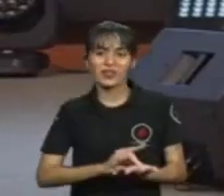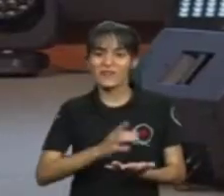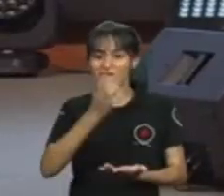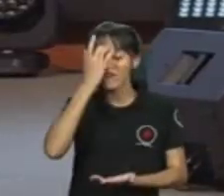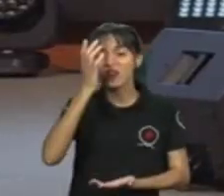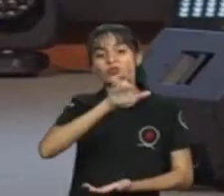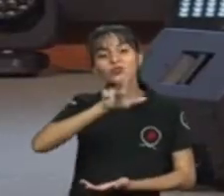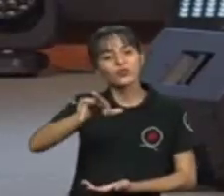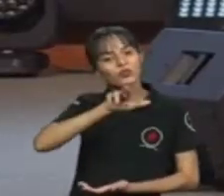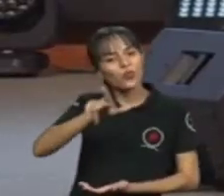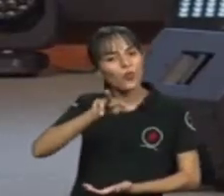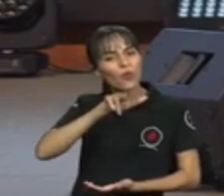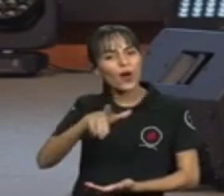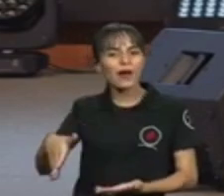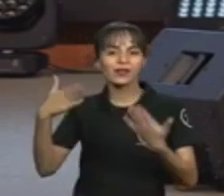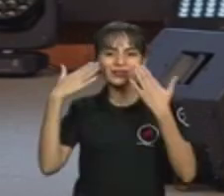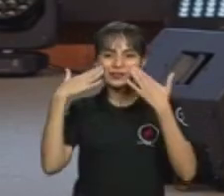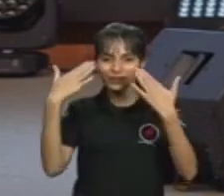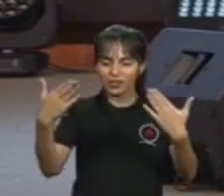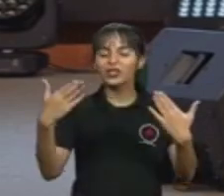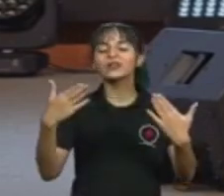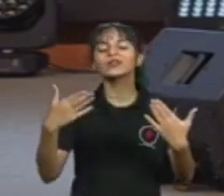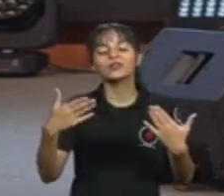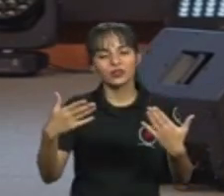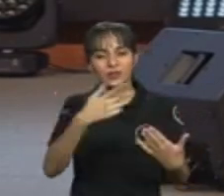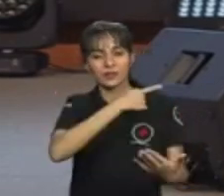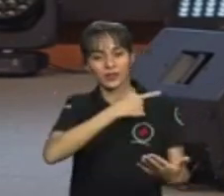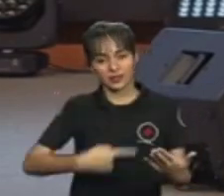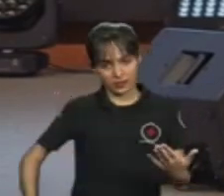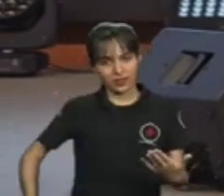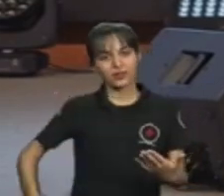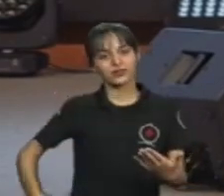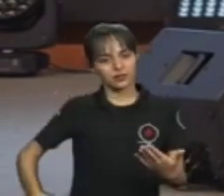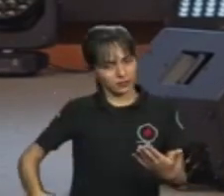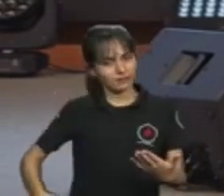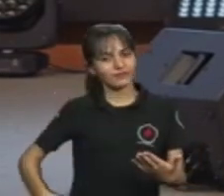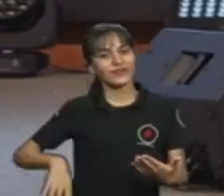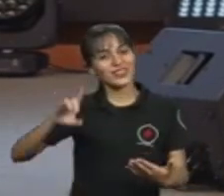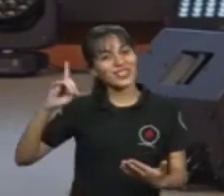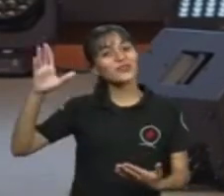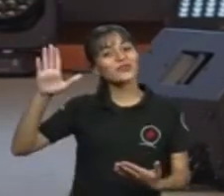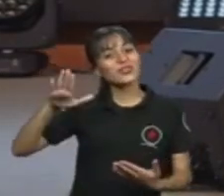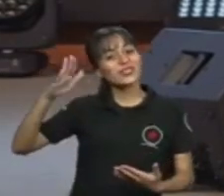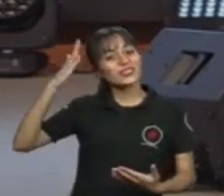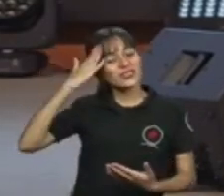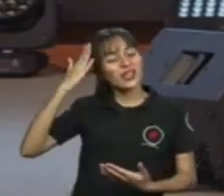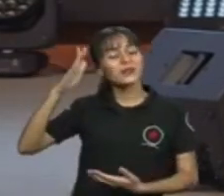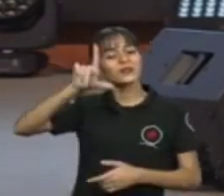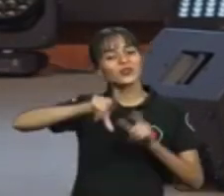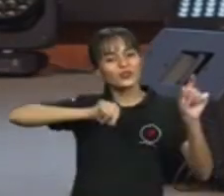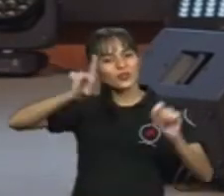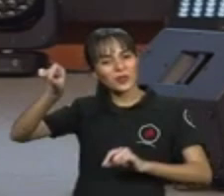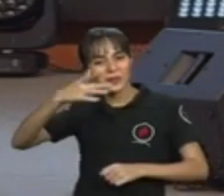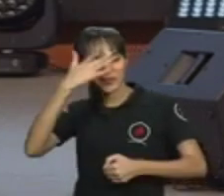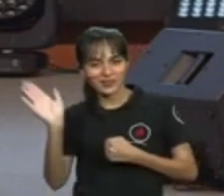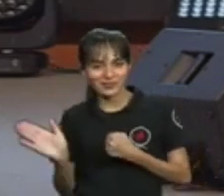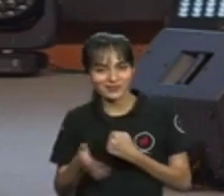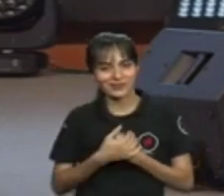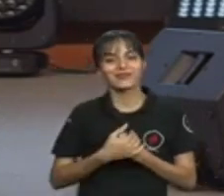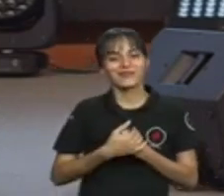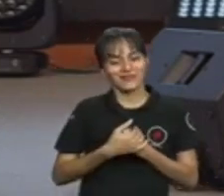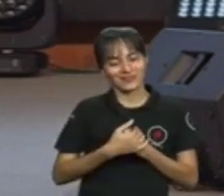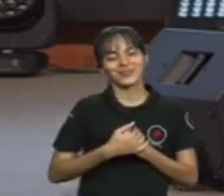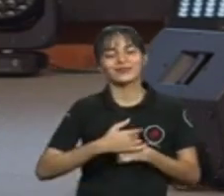fácil estar à frente de uma presidência. Deus, Ele realmente, Ele escolhe aqueles que se escondem, né? E